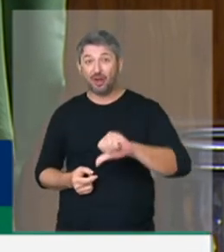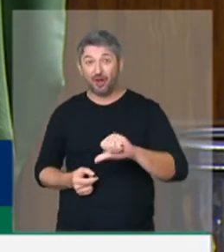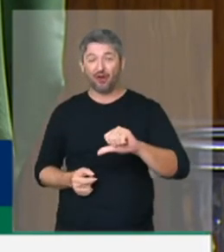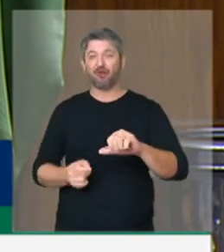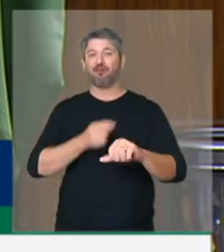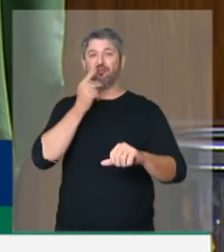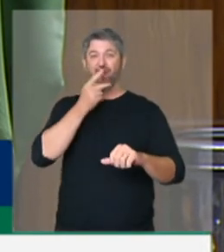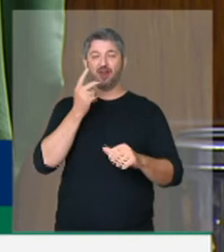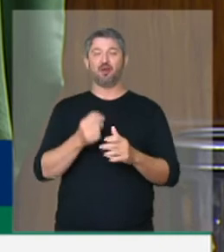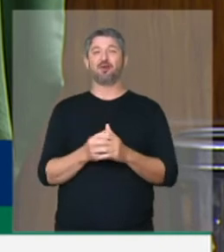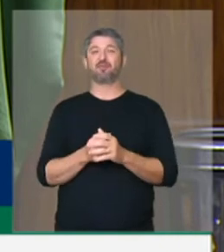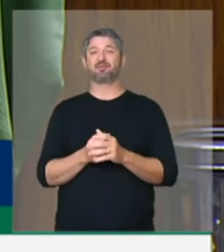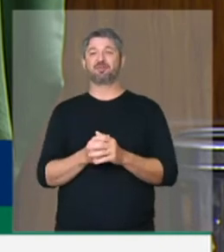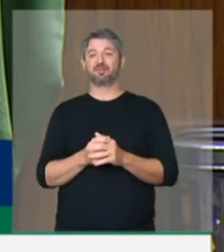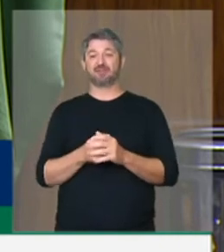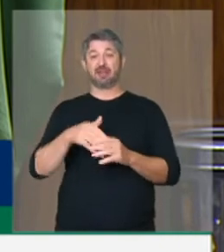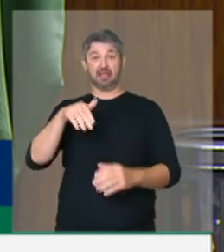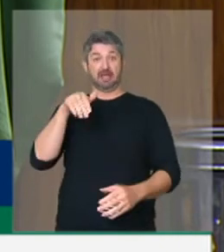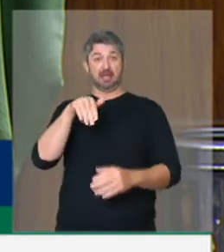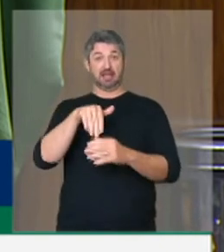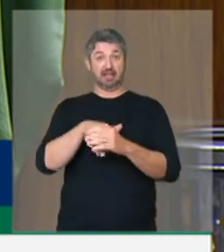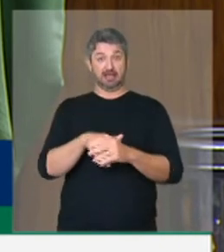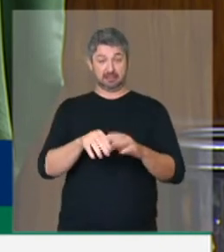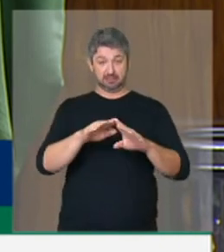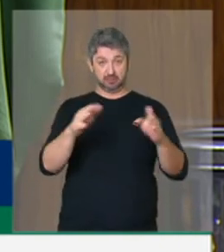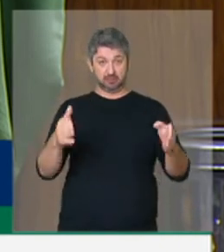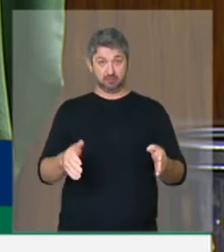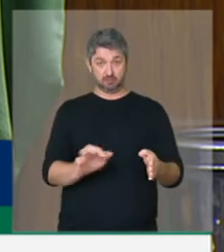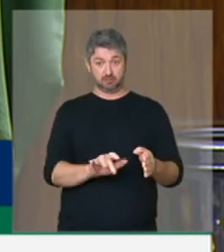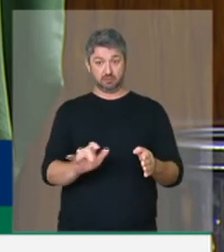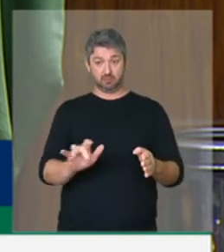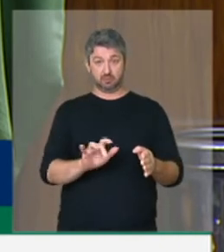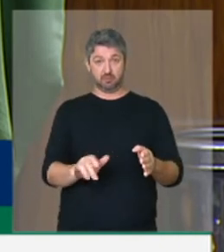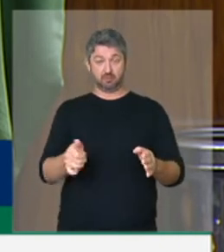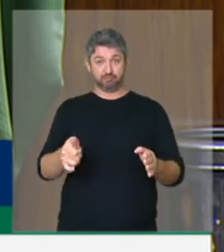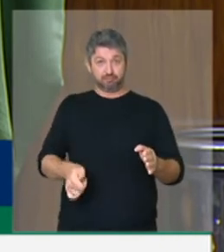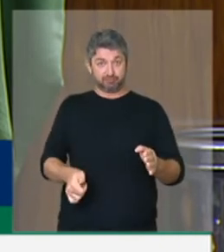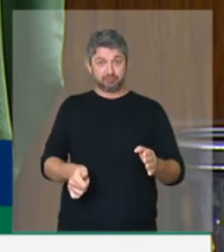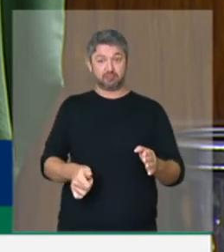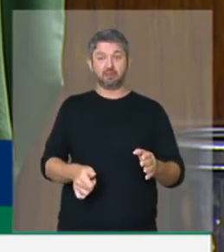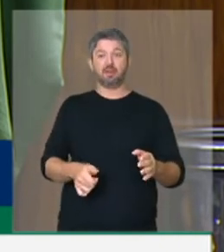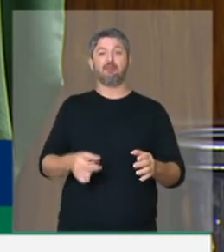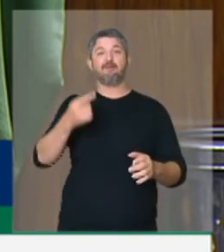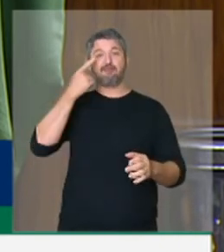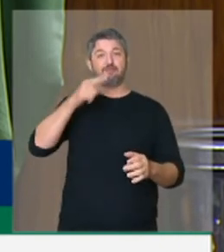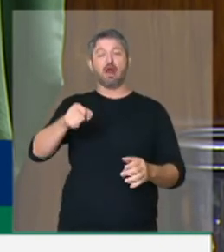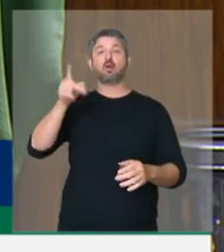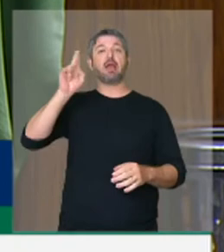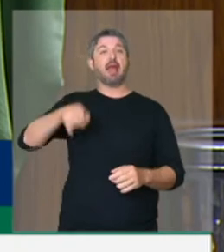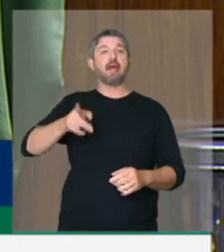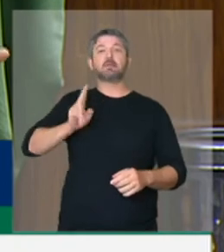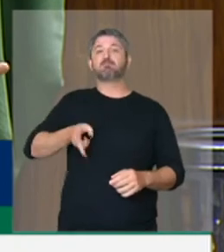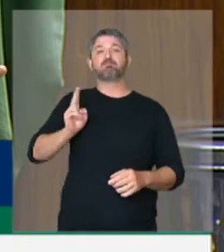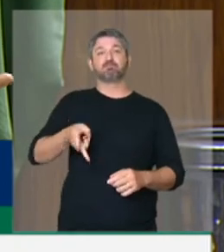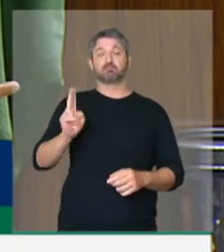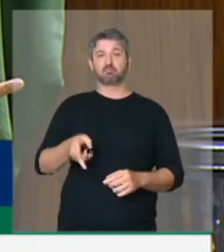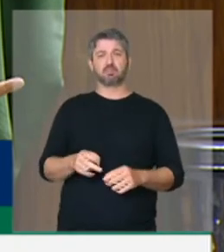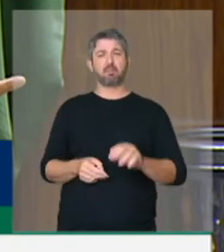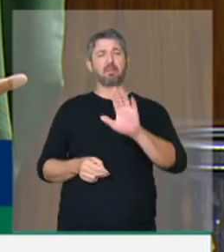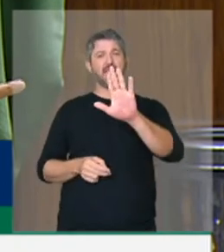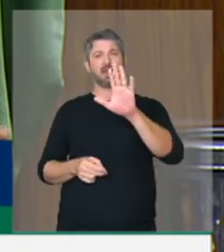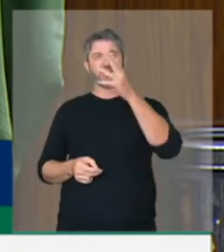que nas eleições com urna eletrônica, a fraude é uma constante. Se esqueceu de